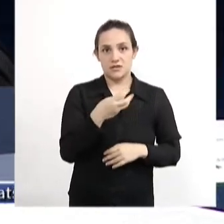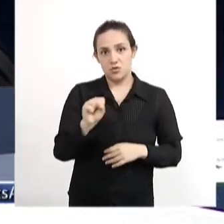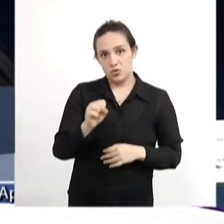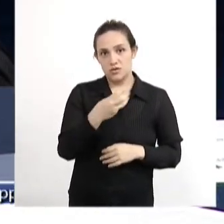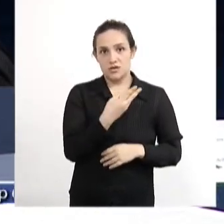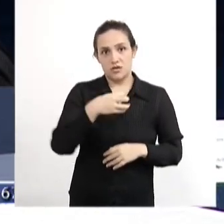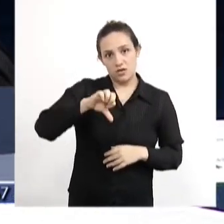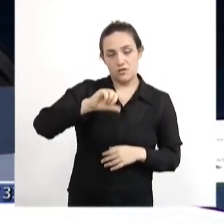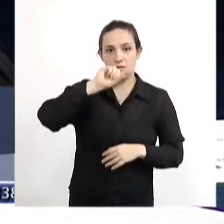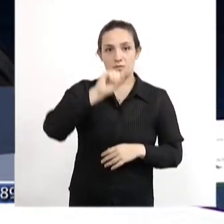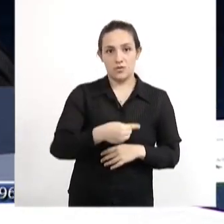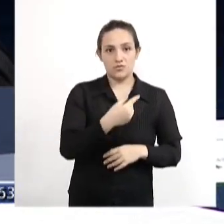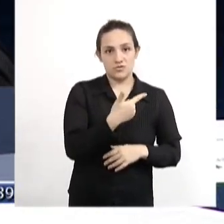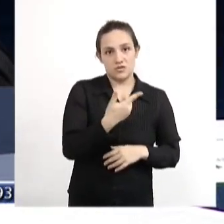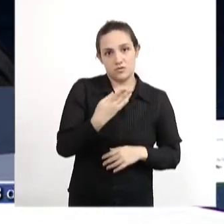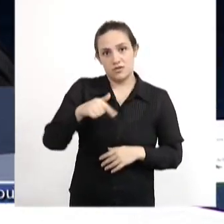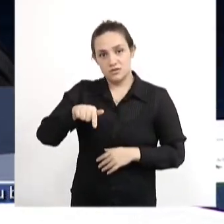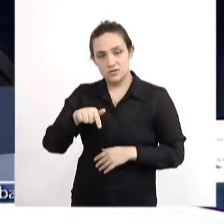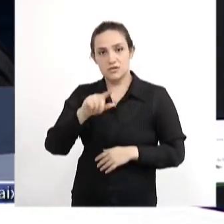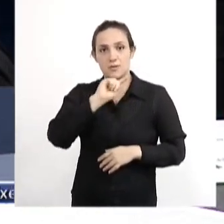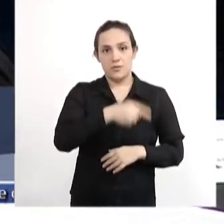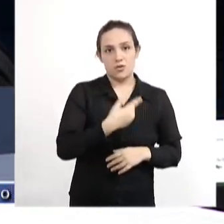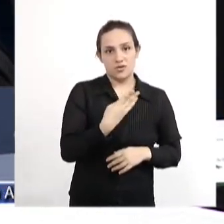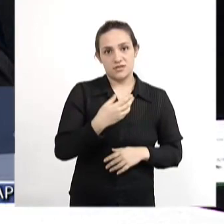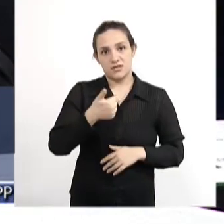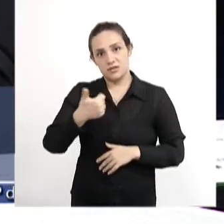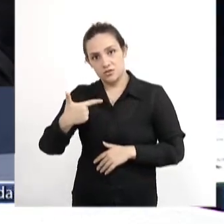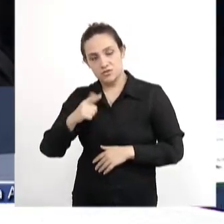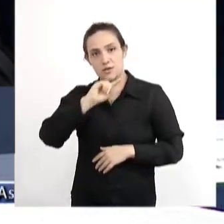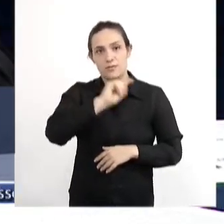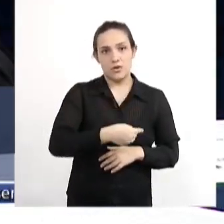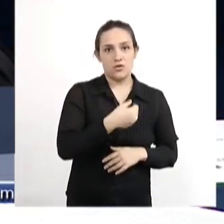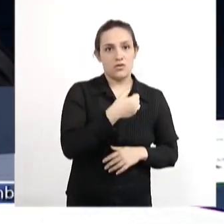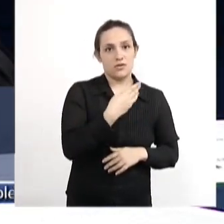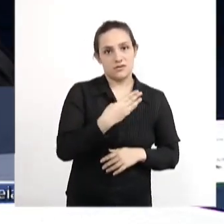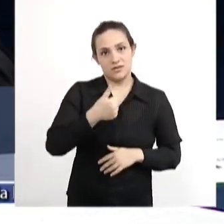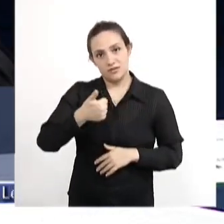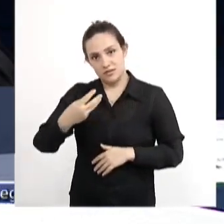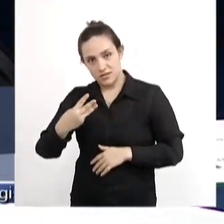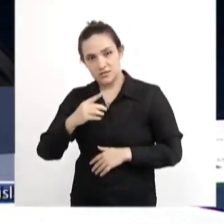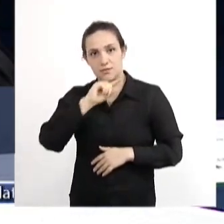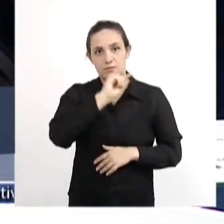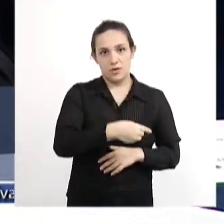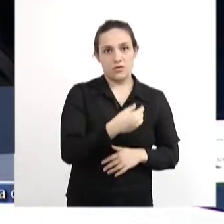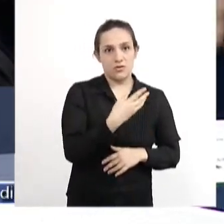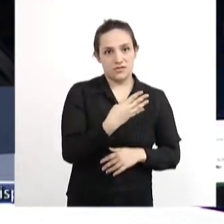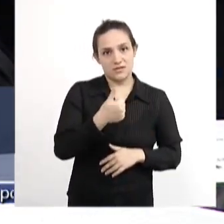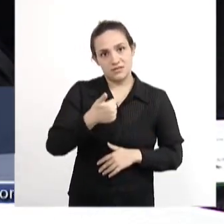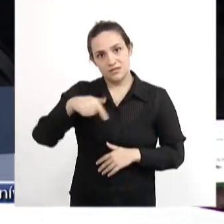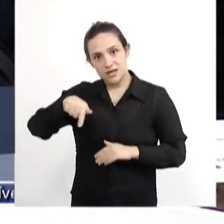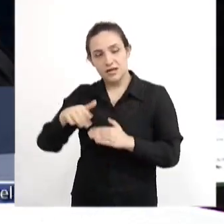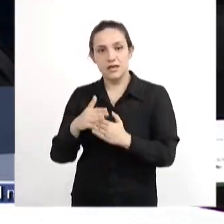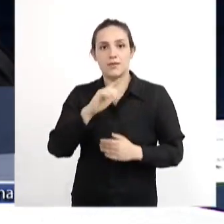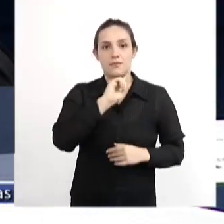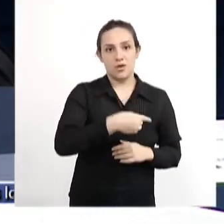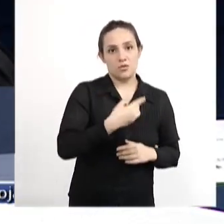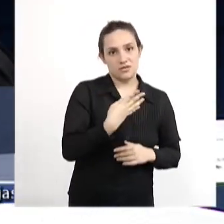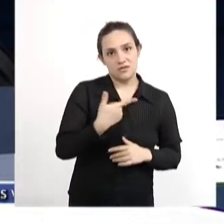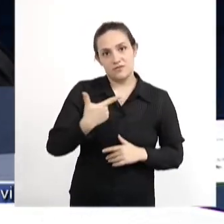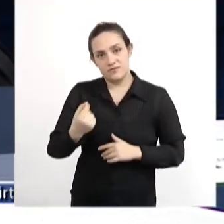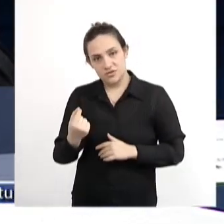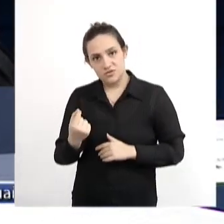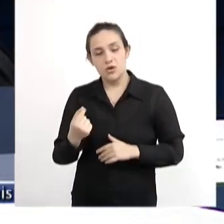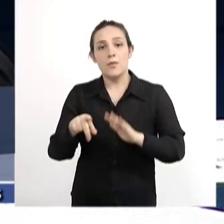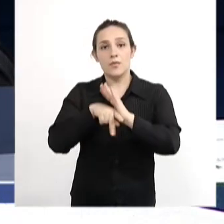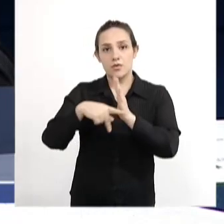(39, 1247, 1412, 1413, 1417 a 1420 e 1423/19